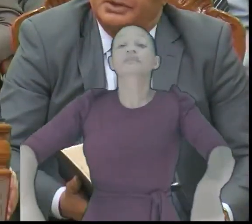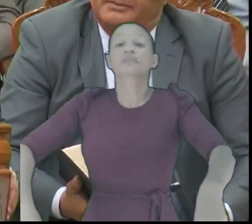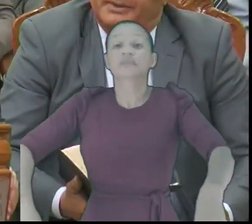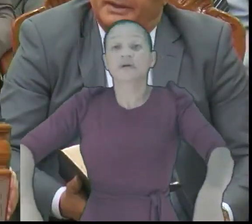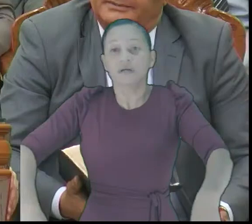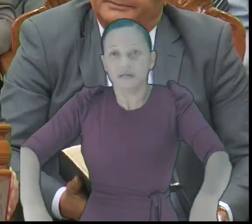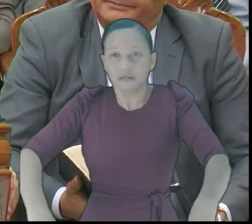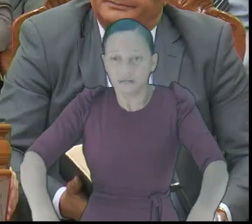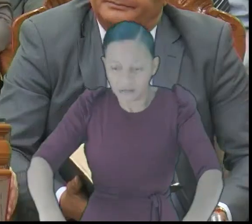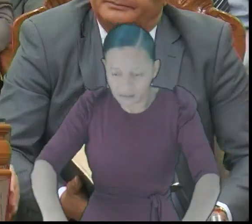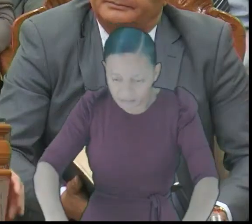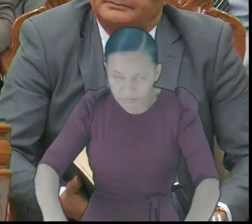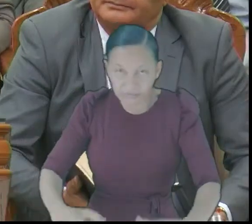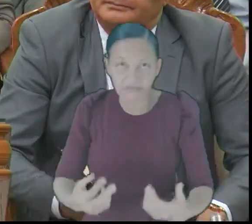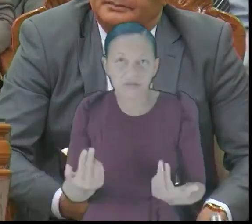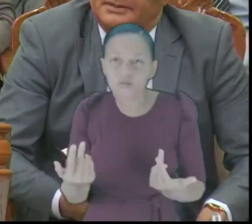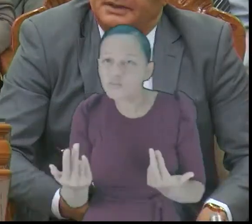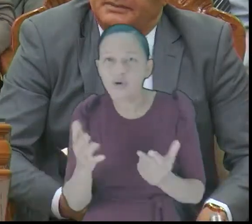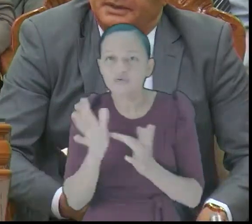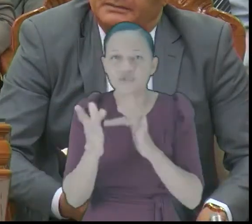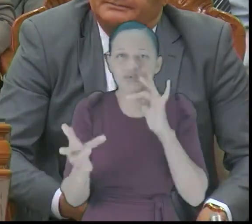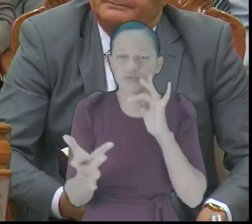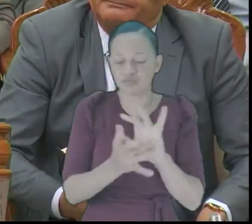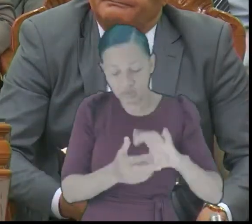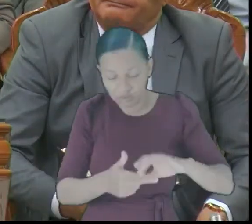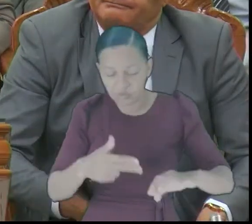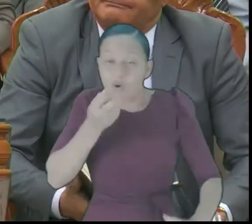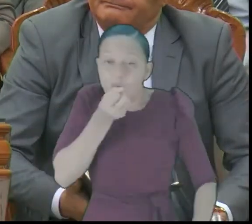faz? Sopra.